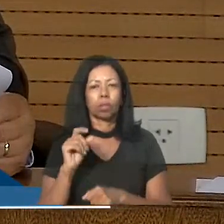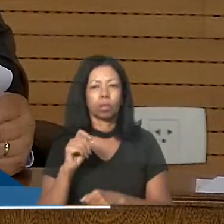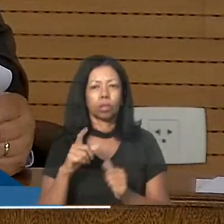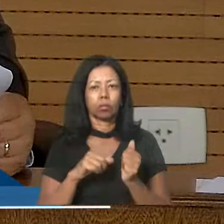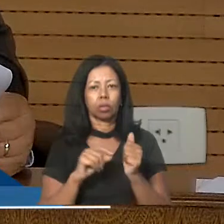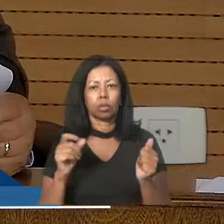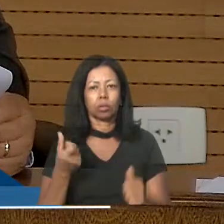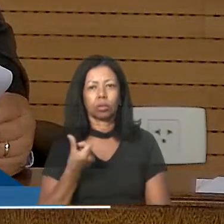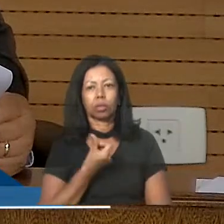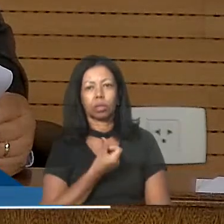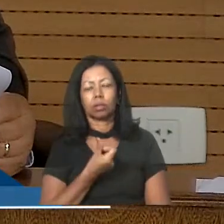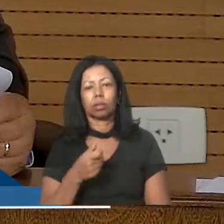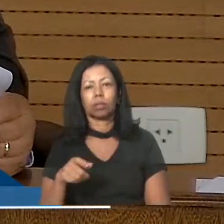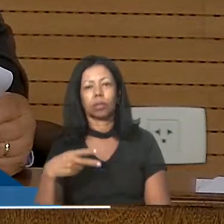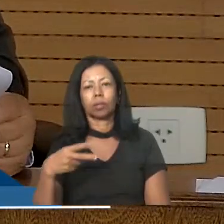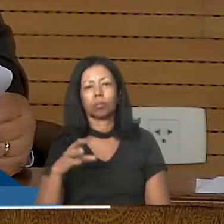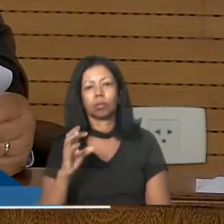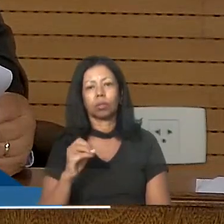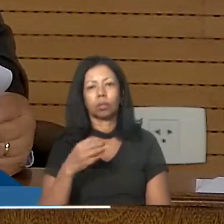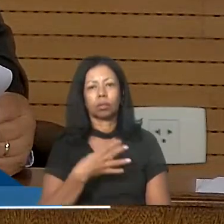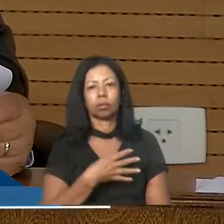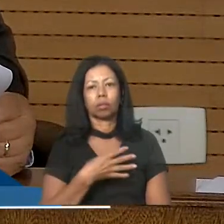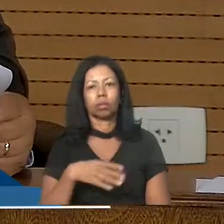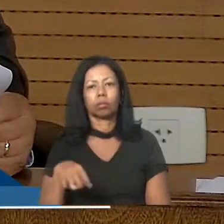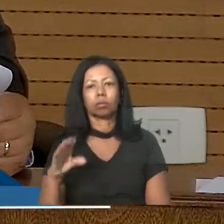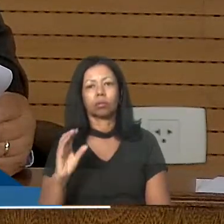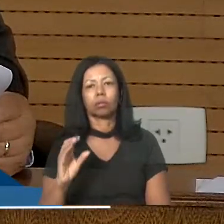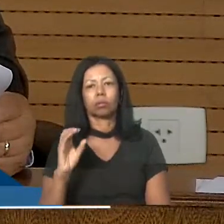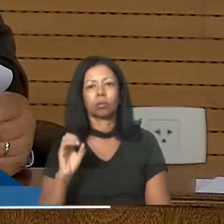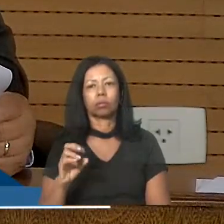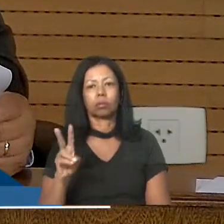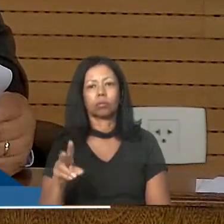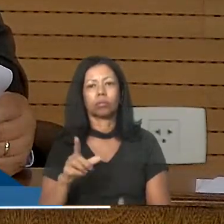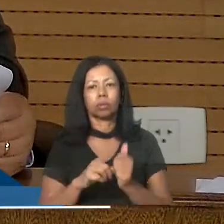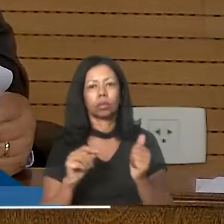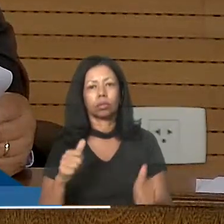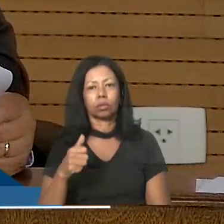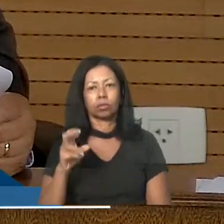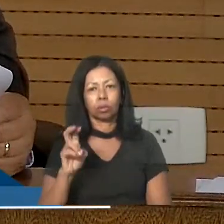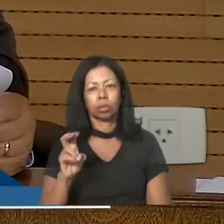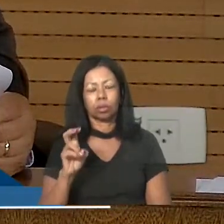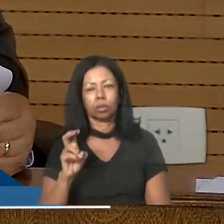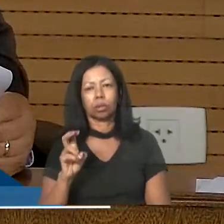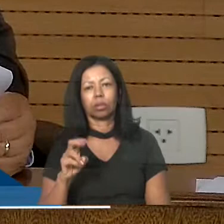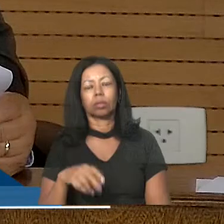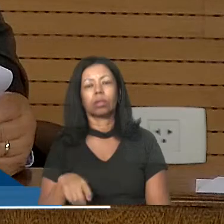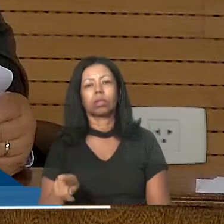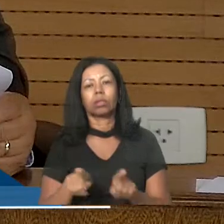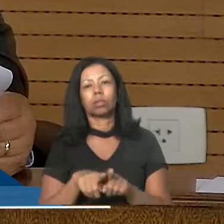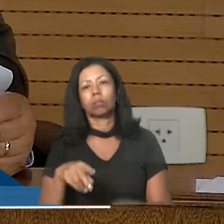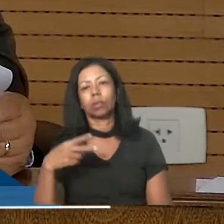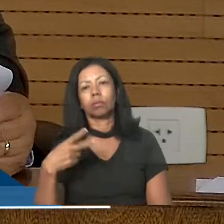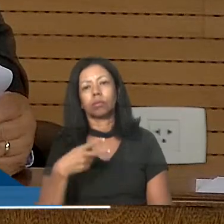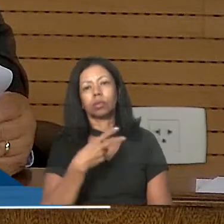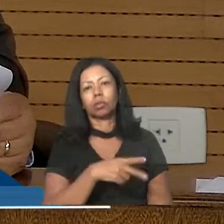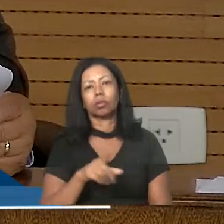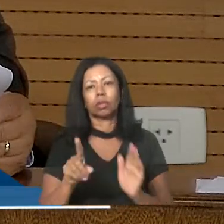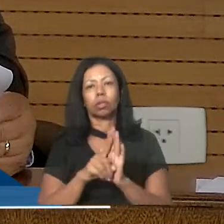artigo 6º e 204 da CF/88, os artigos 15 e 22 da Lei Federal